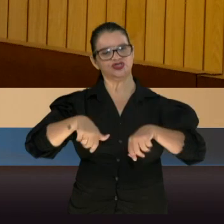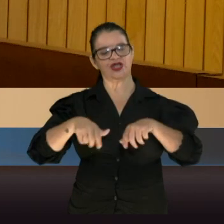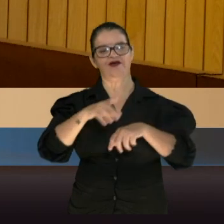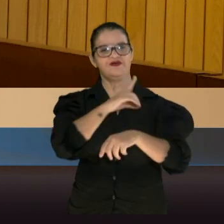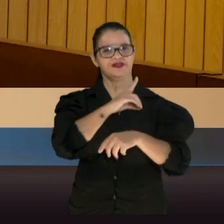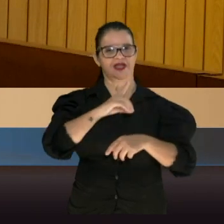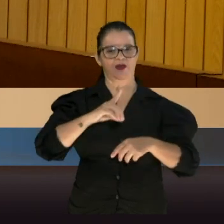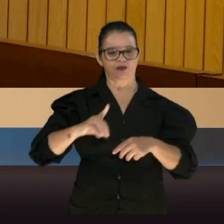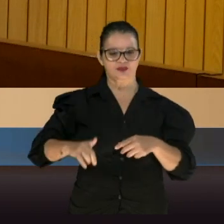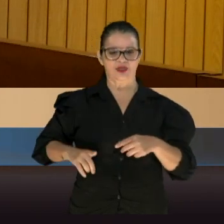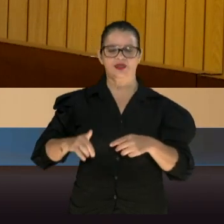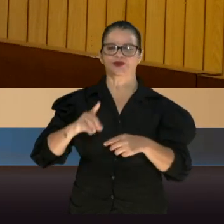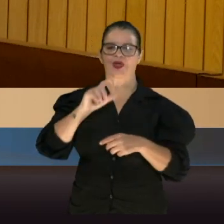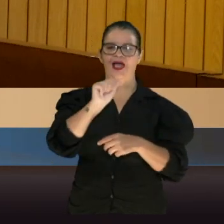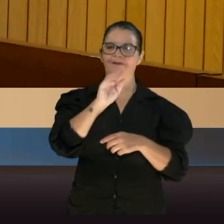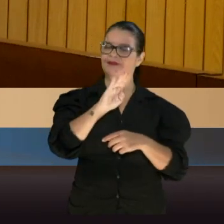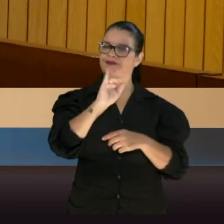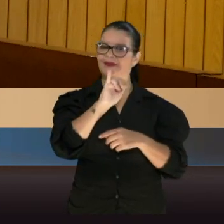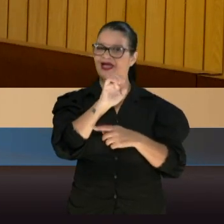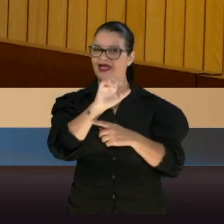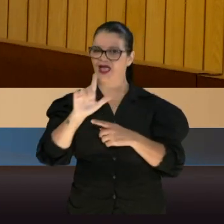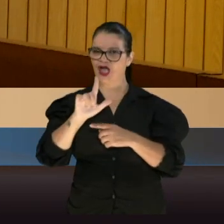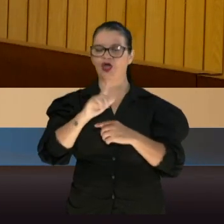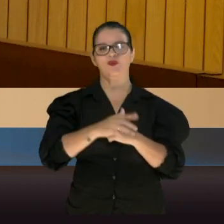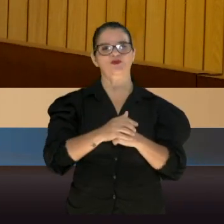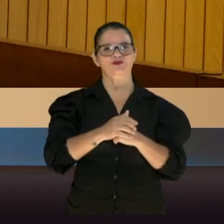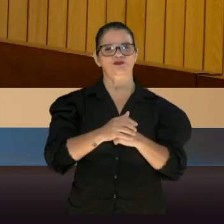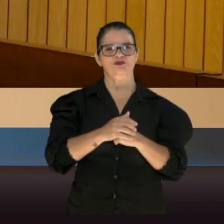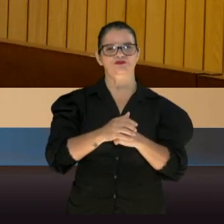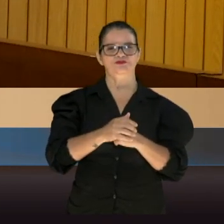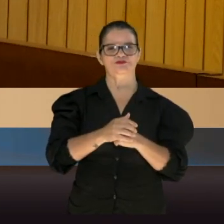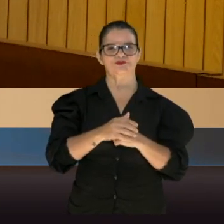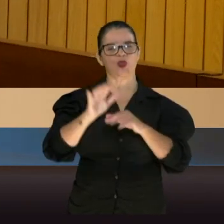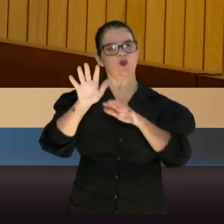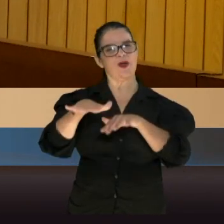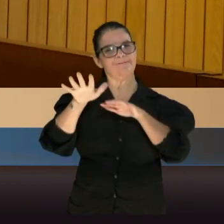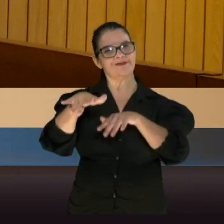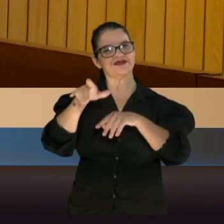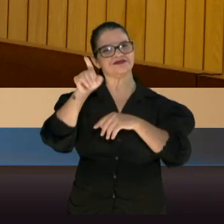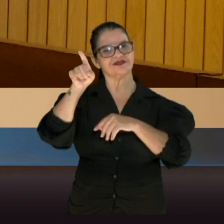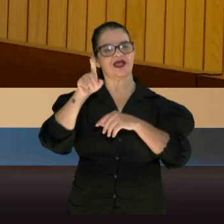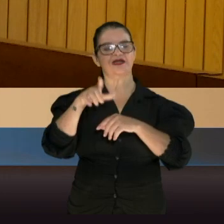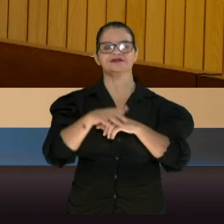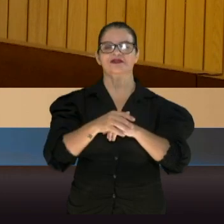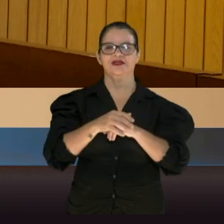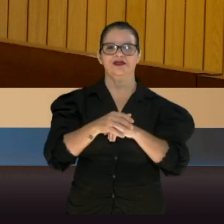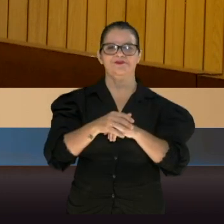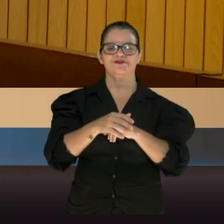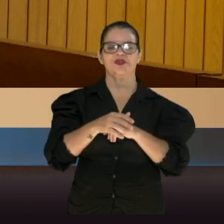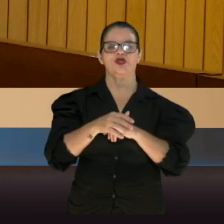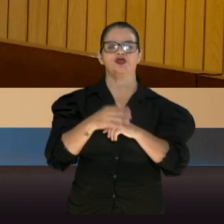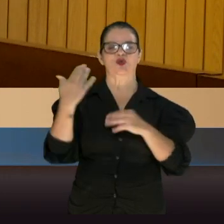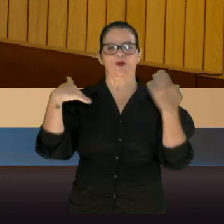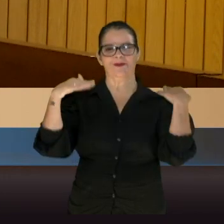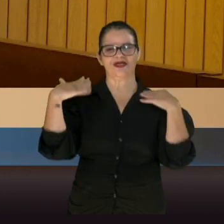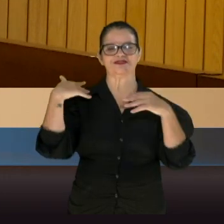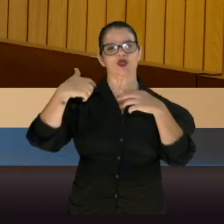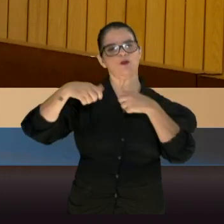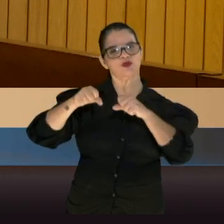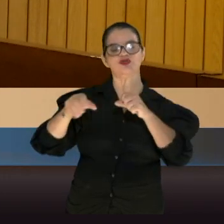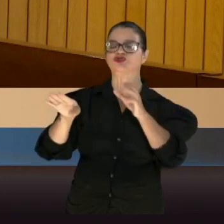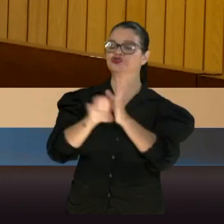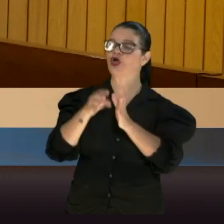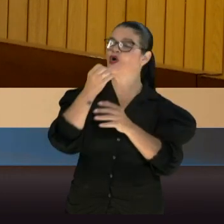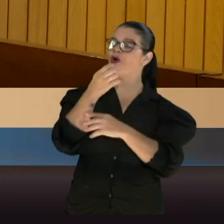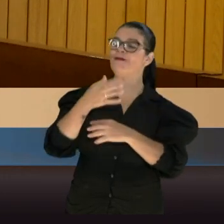deputado Abimael, né, numa passeata ali, num passeio motociclístico. Né. Chegou bem,